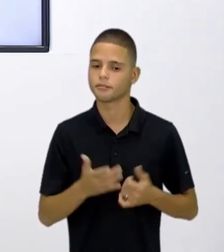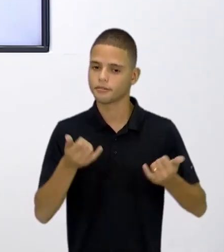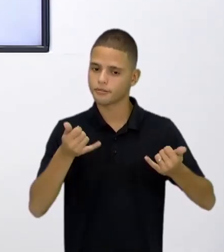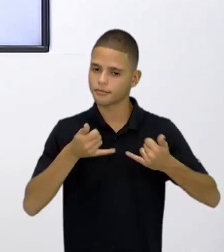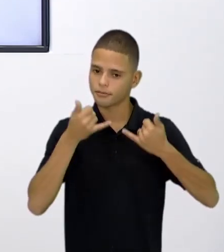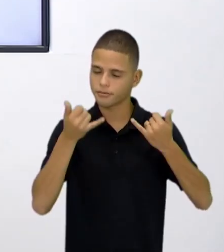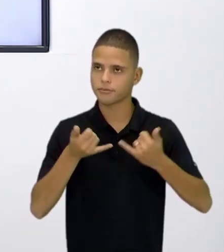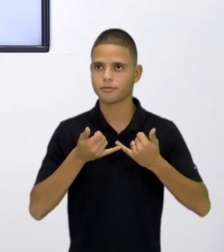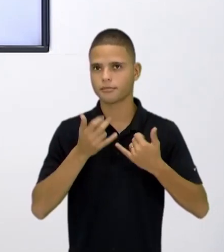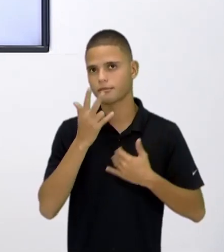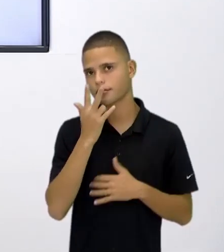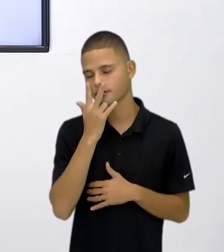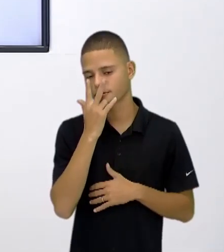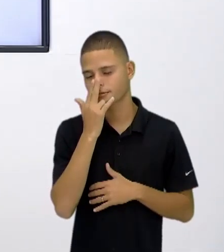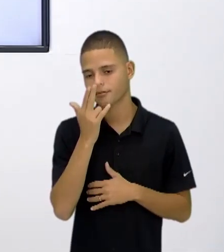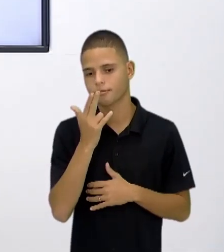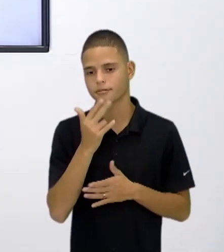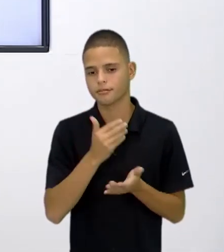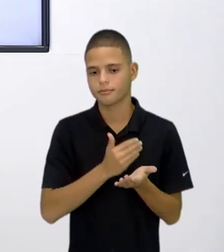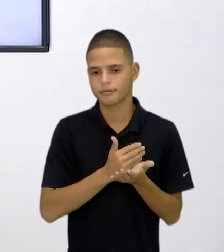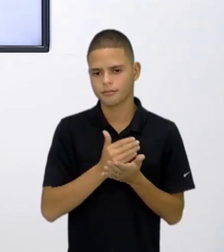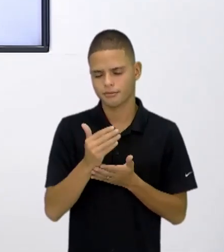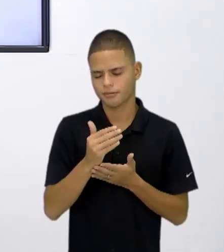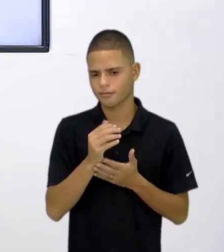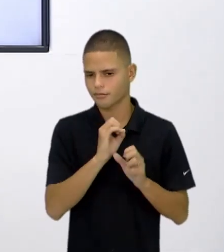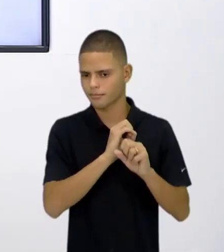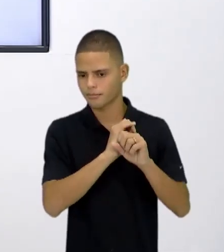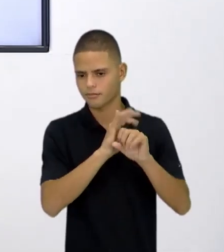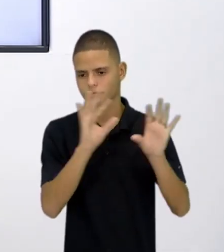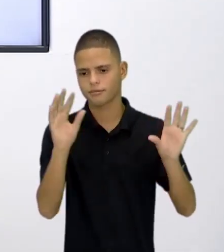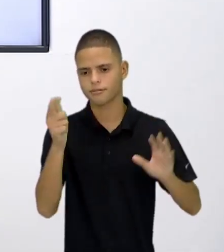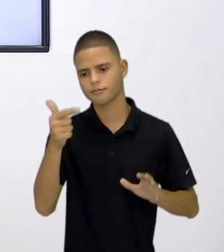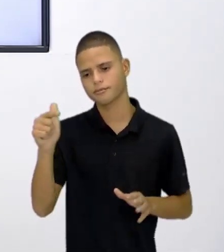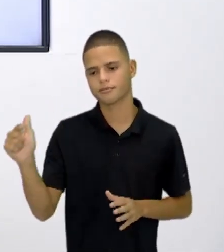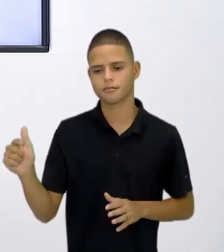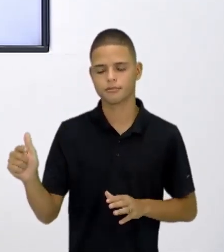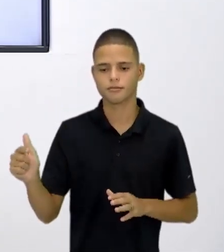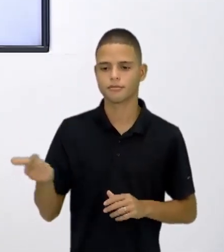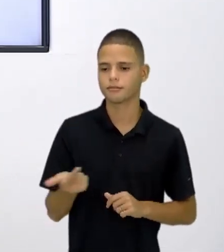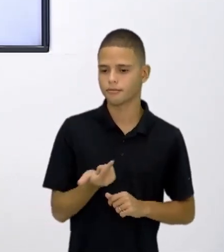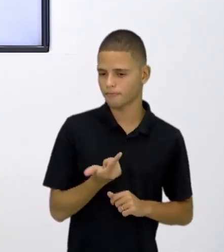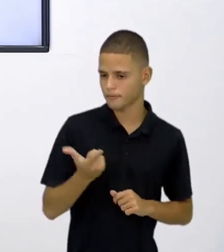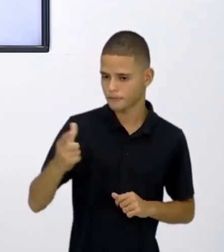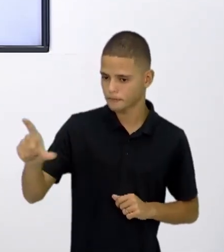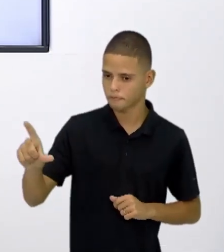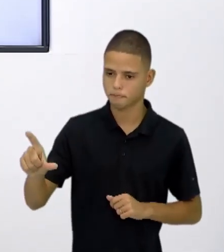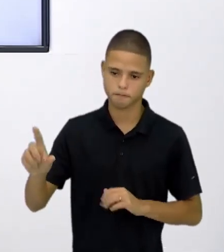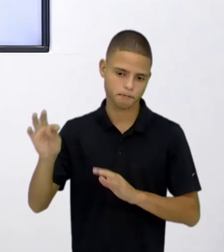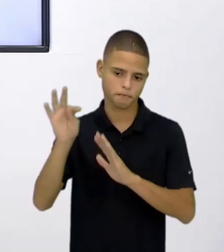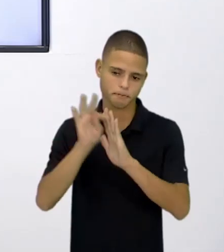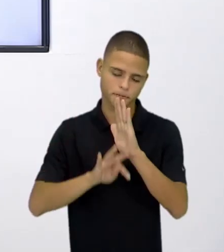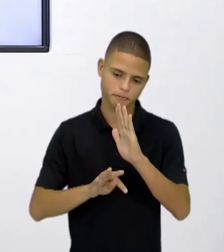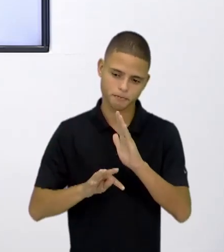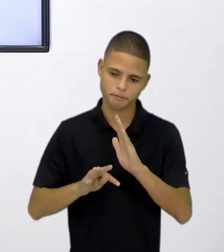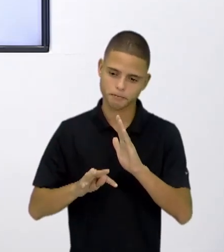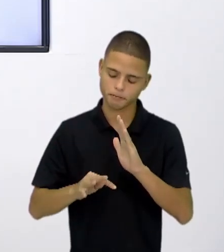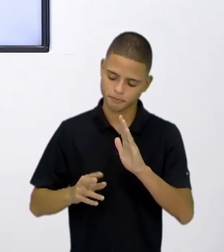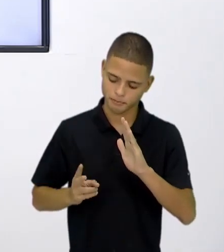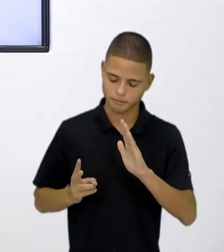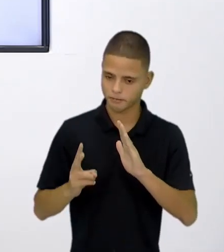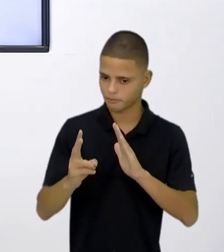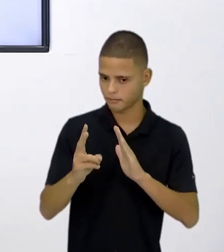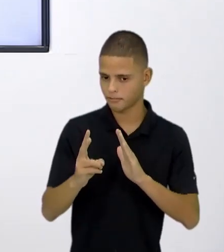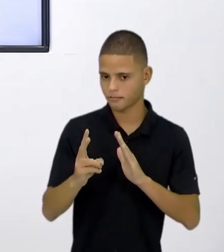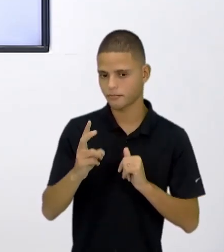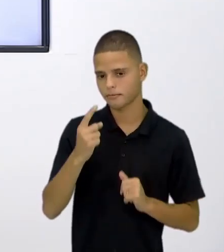a princípio, no primeiro momento, não são explícitas. Então, vamos para outra parte do texto. Aí, na sequência aí, nós temos no